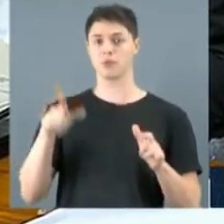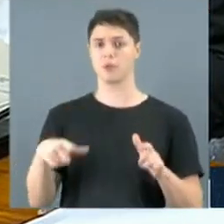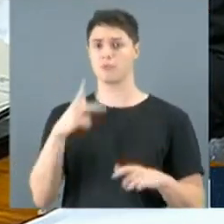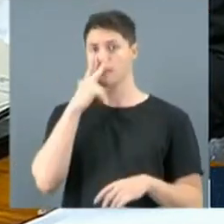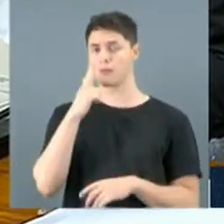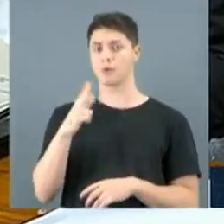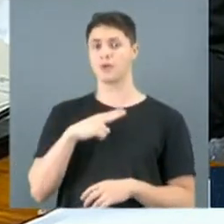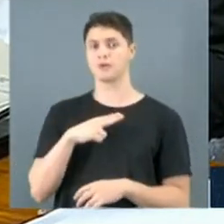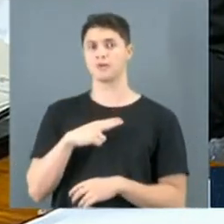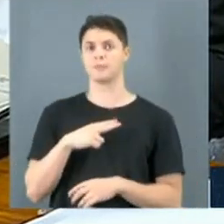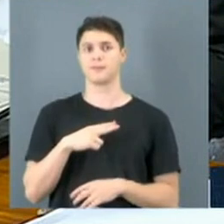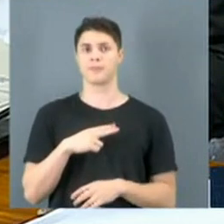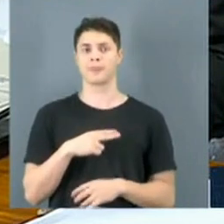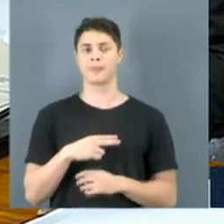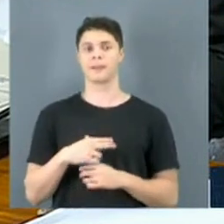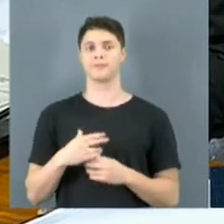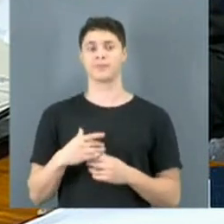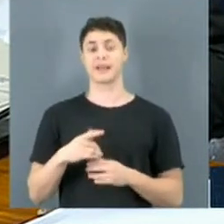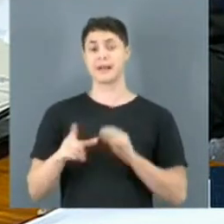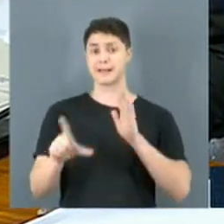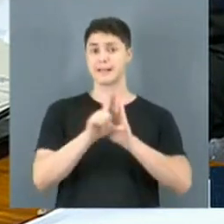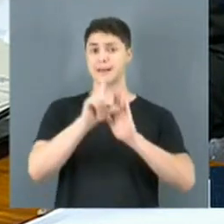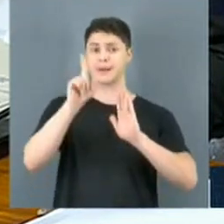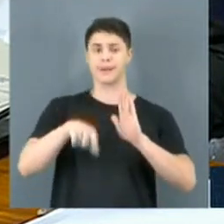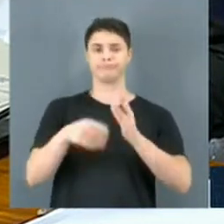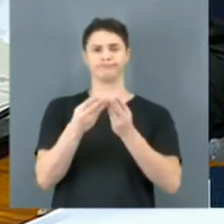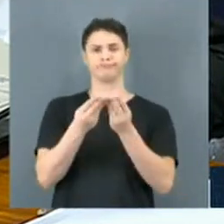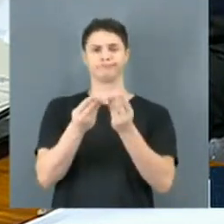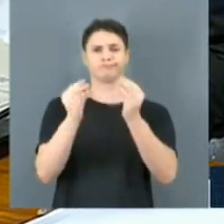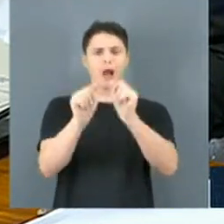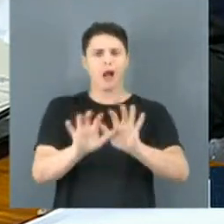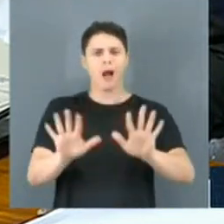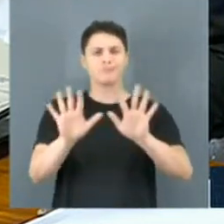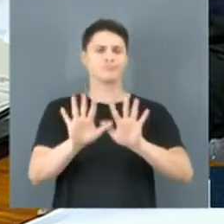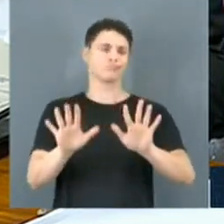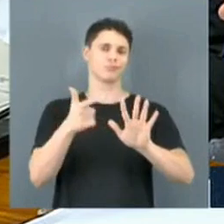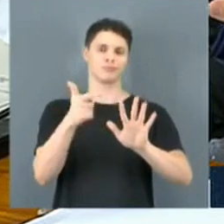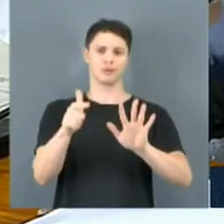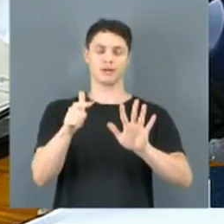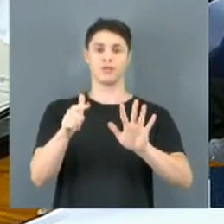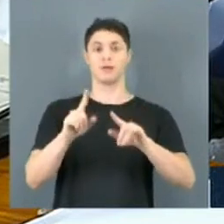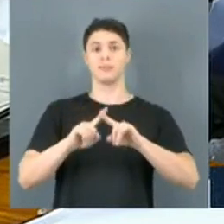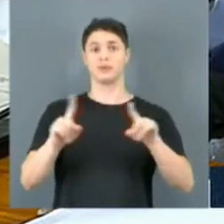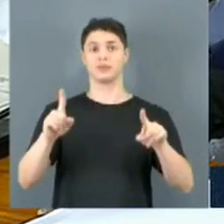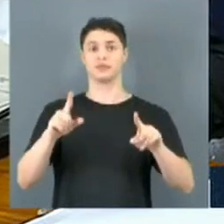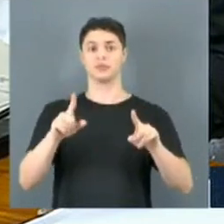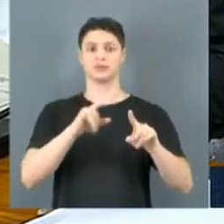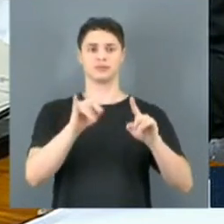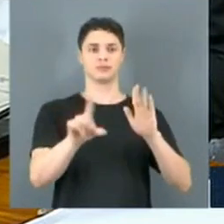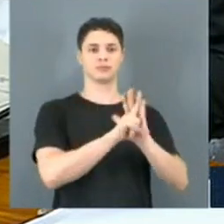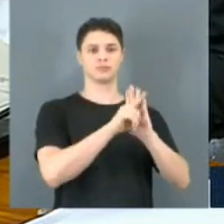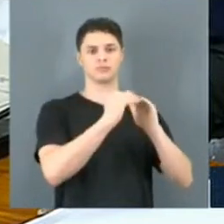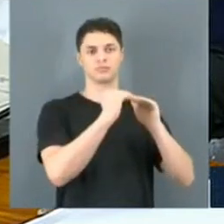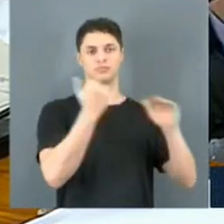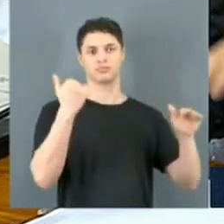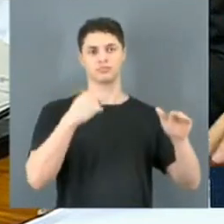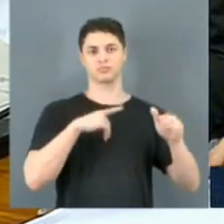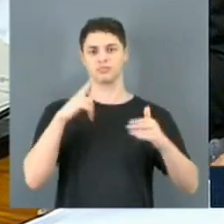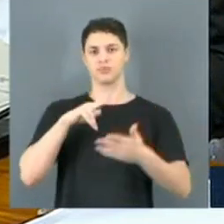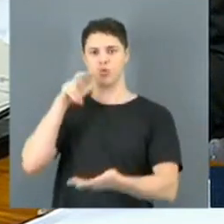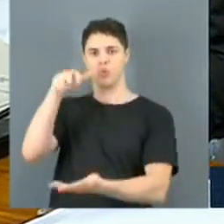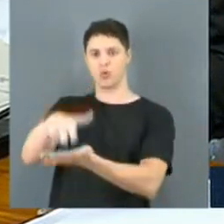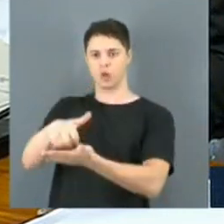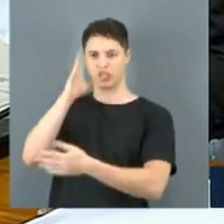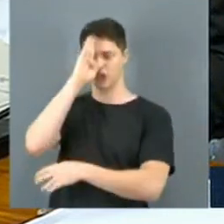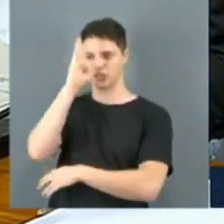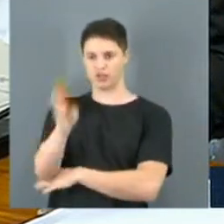Damocles, ou seja, a lei ela é abstrata, ela é ambígua, ela é principiológica, mas, se descumprida, tem uma espada pronta para